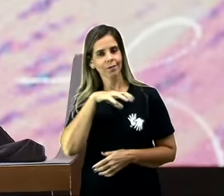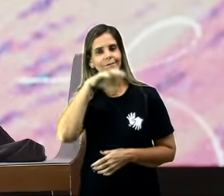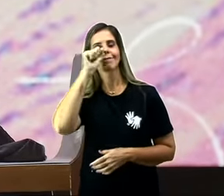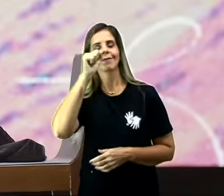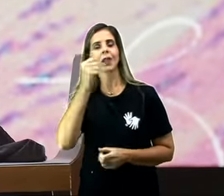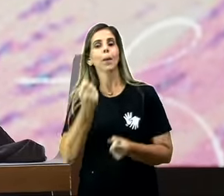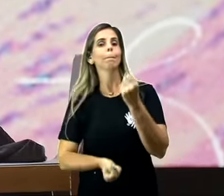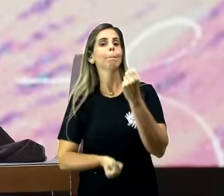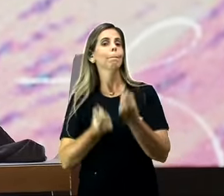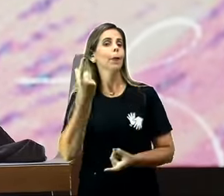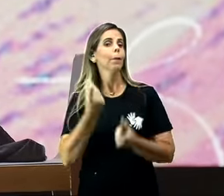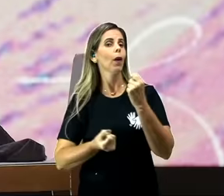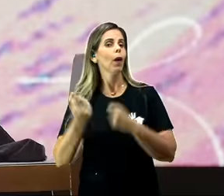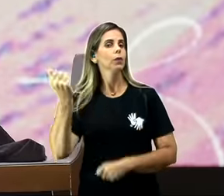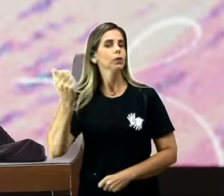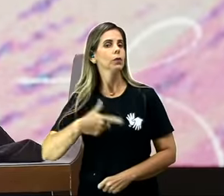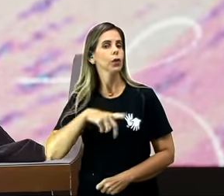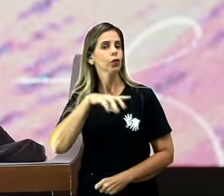né?